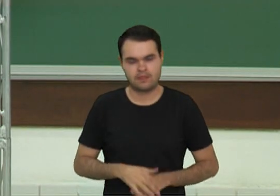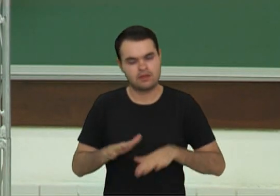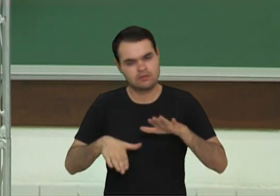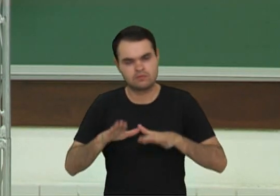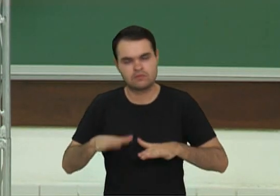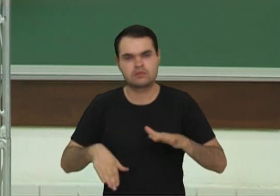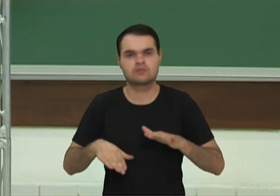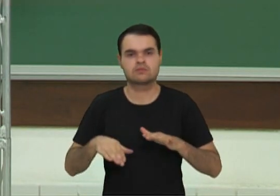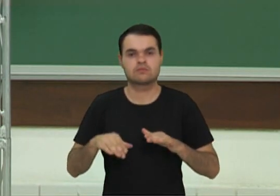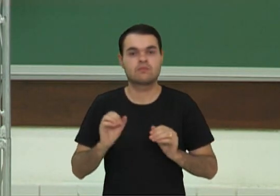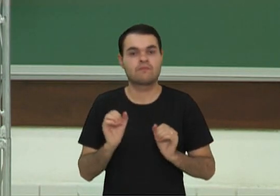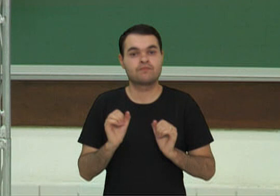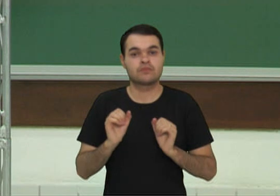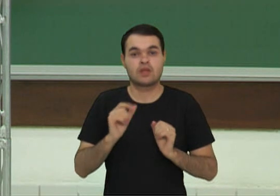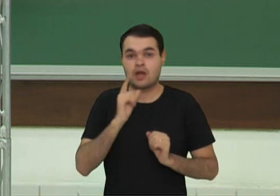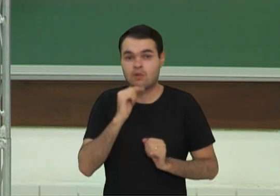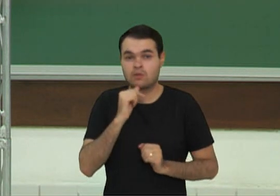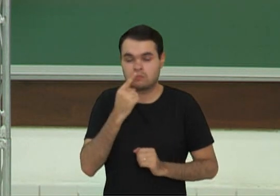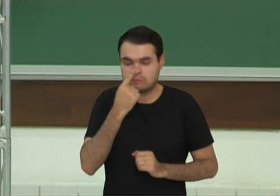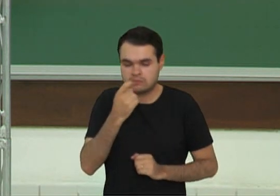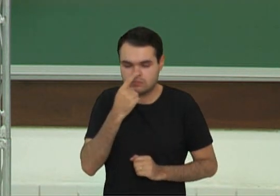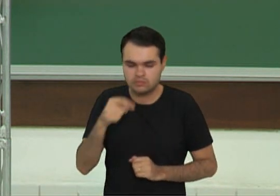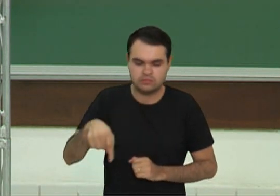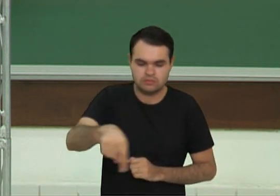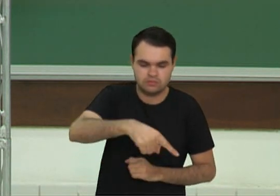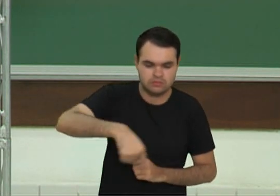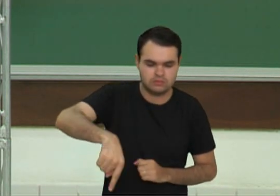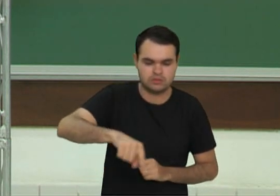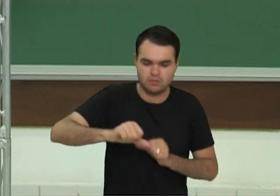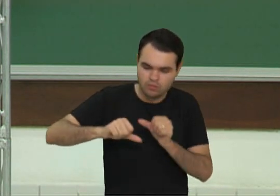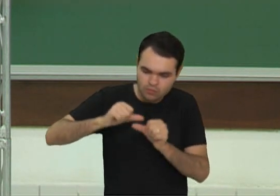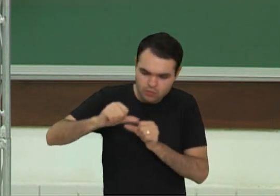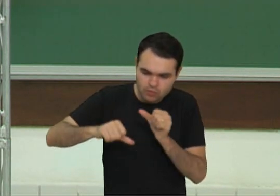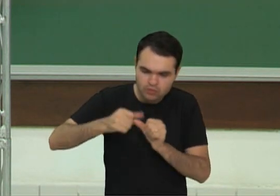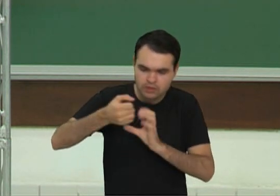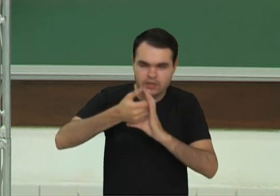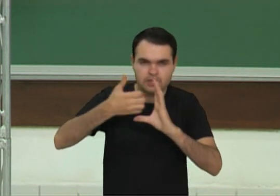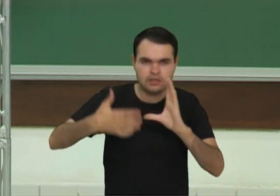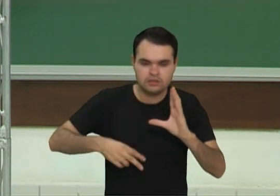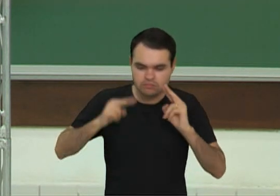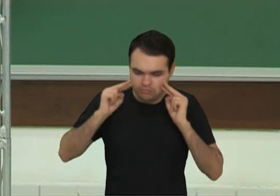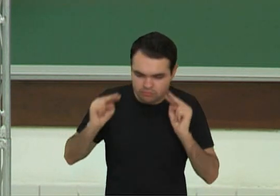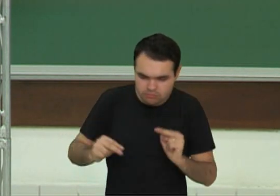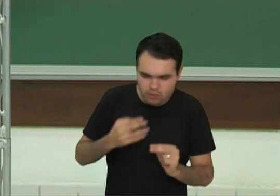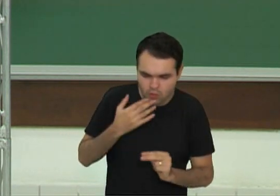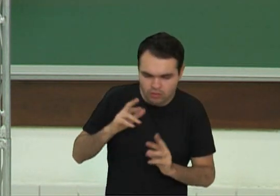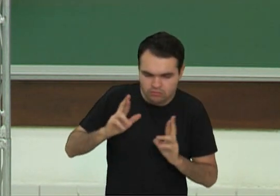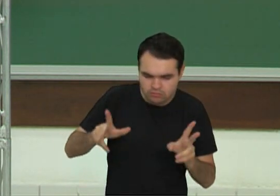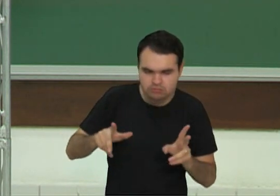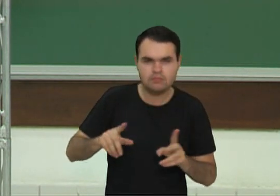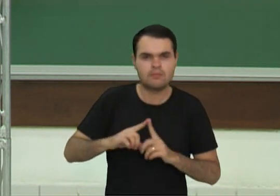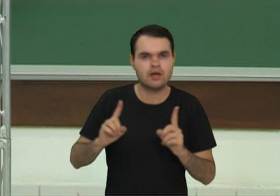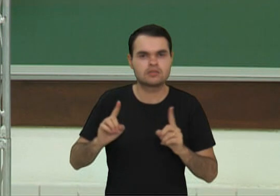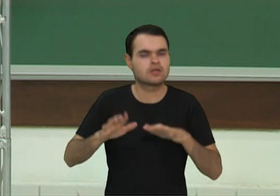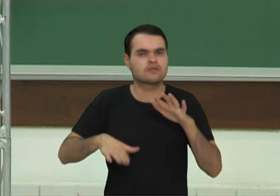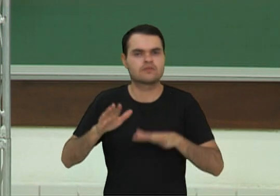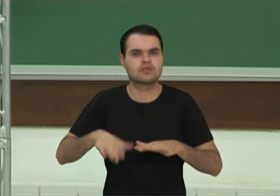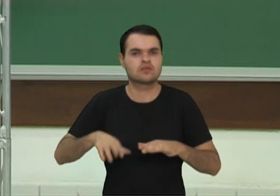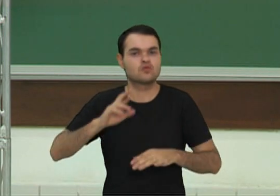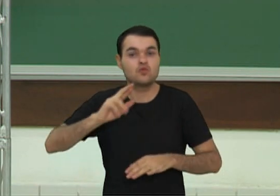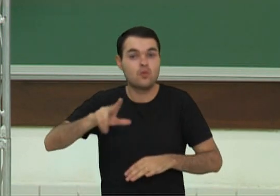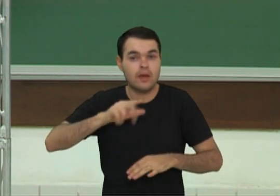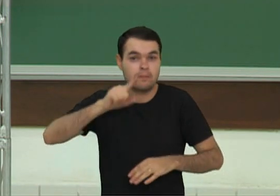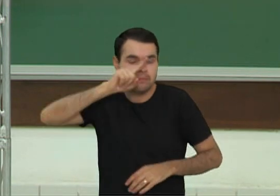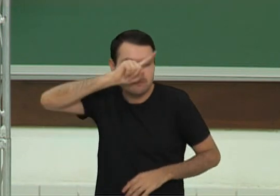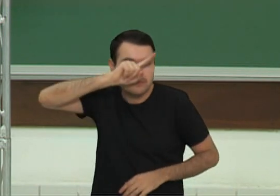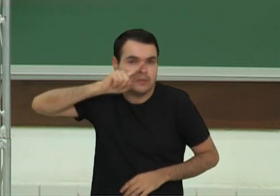água poluída, é a água que apresenta alterações nas suas características físicas, porém, ela não é